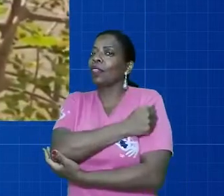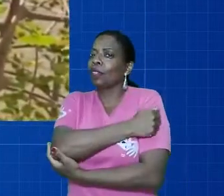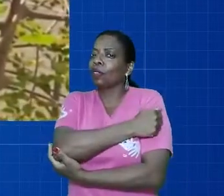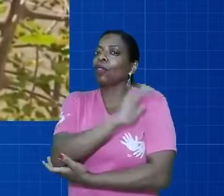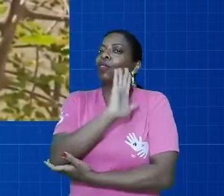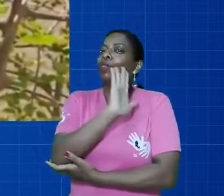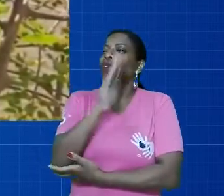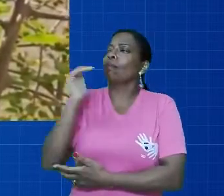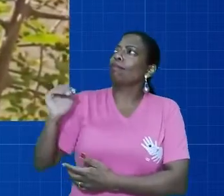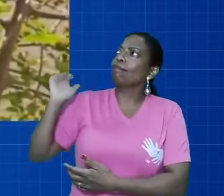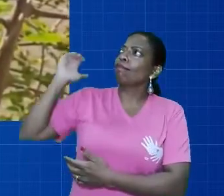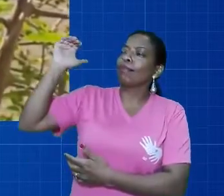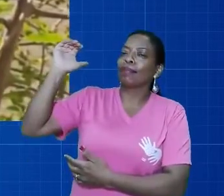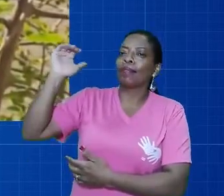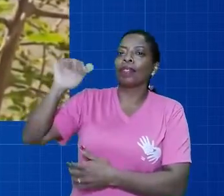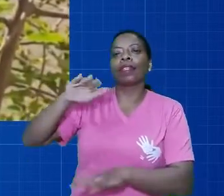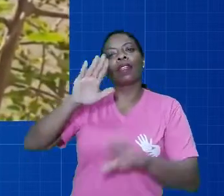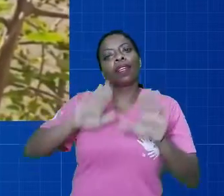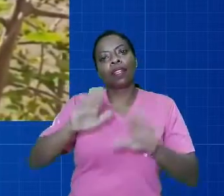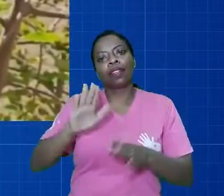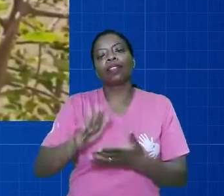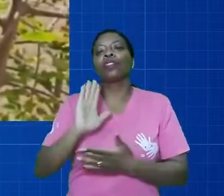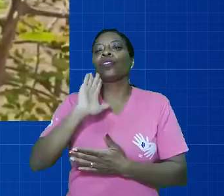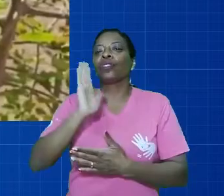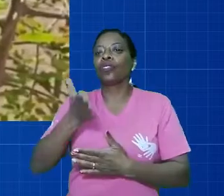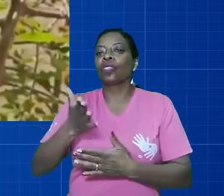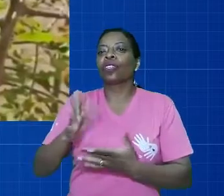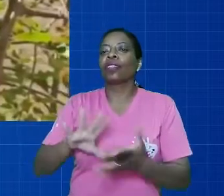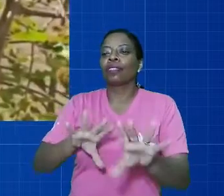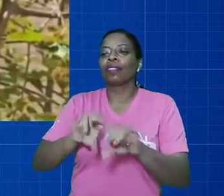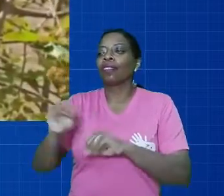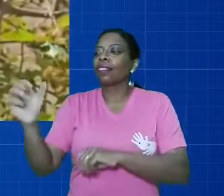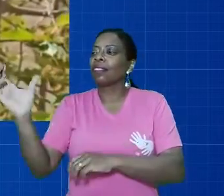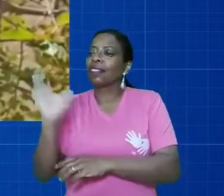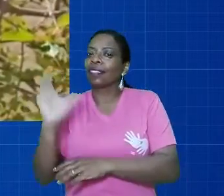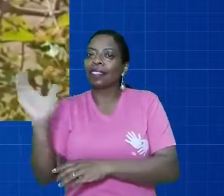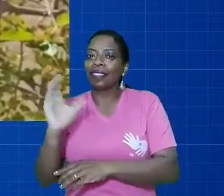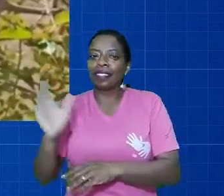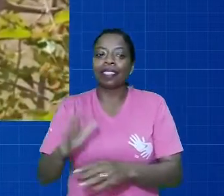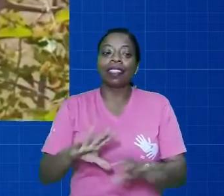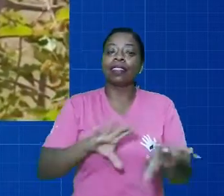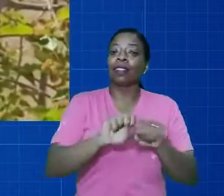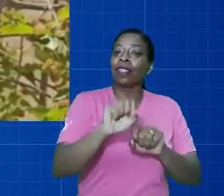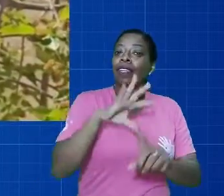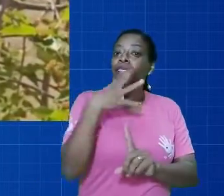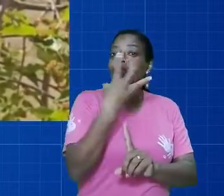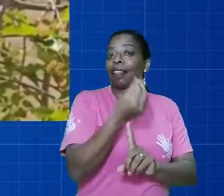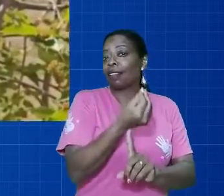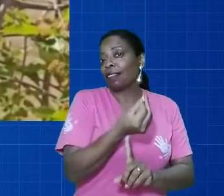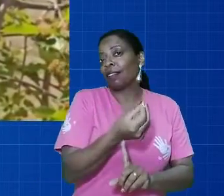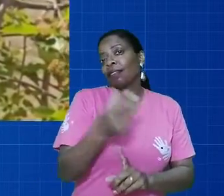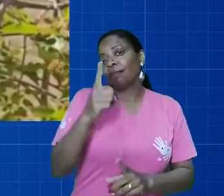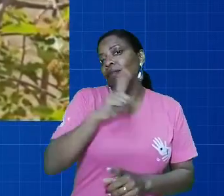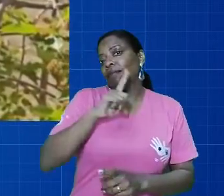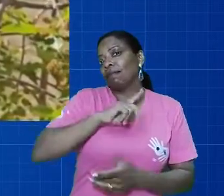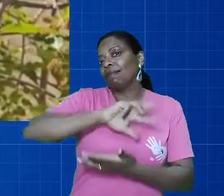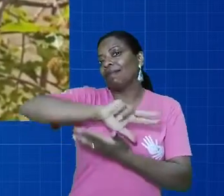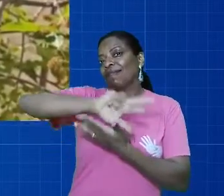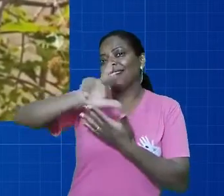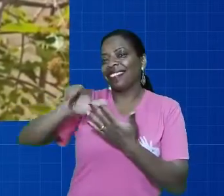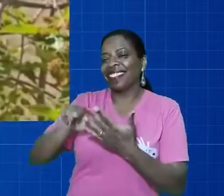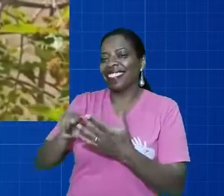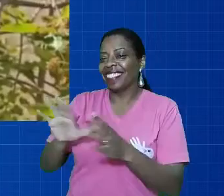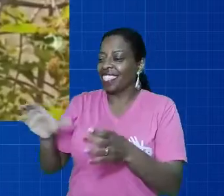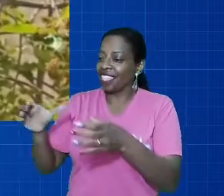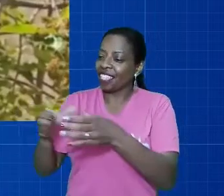são adultos, né? Então, muitos seguiram para a área da ciência, muitos seguiram para a área da arte. E, na